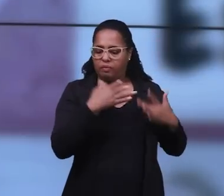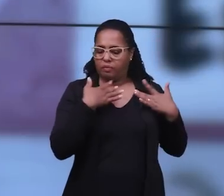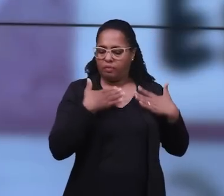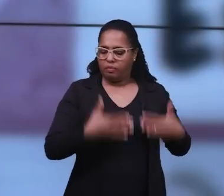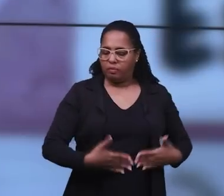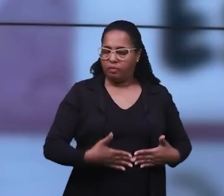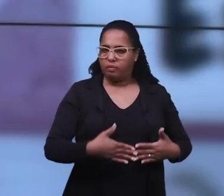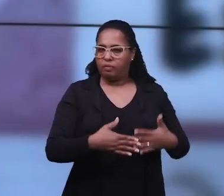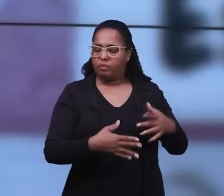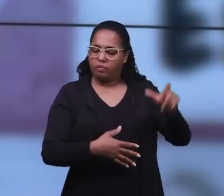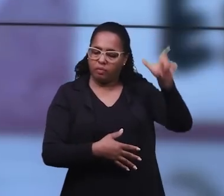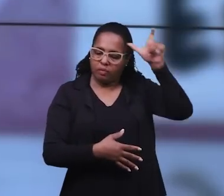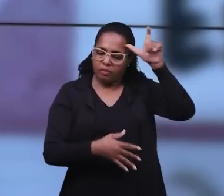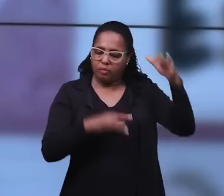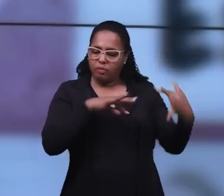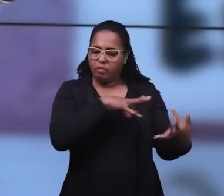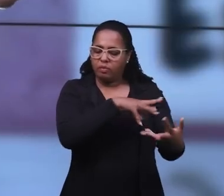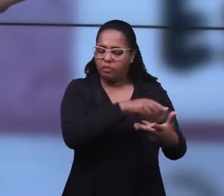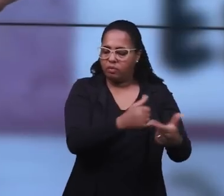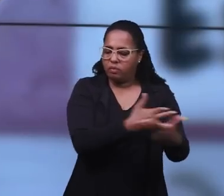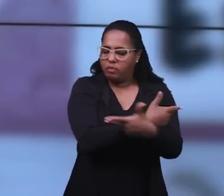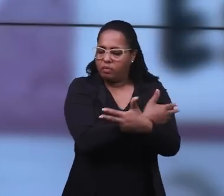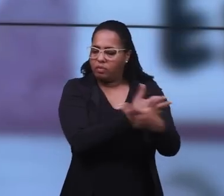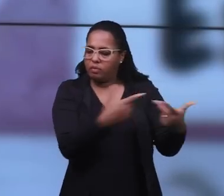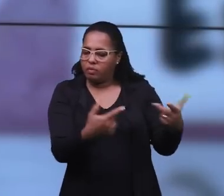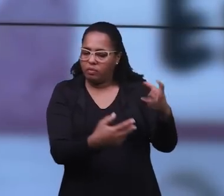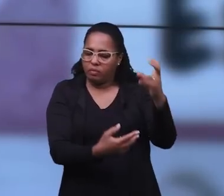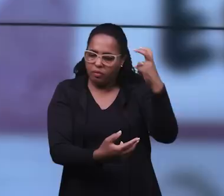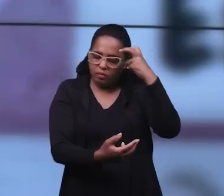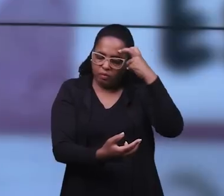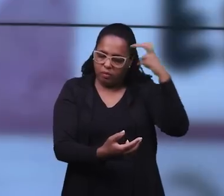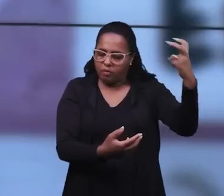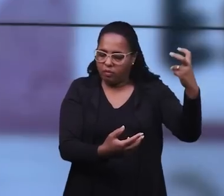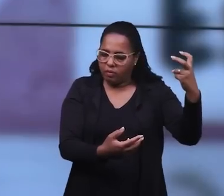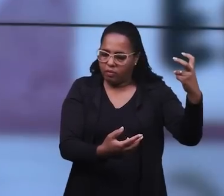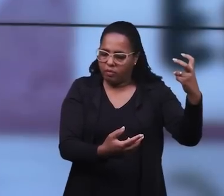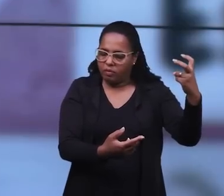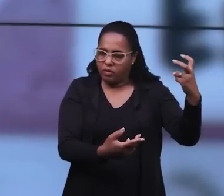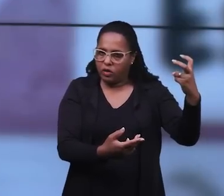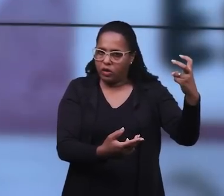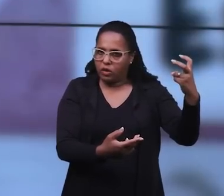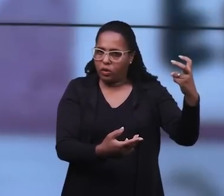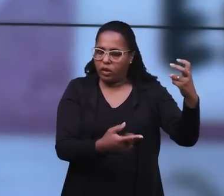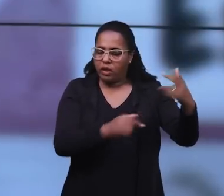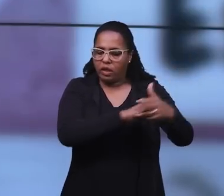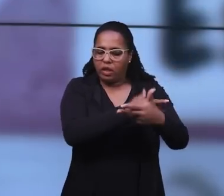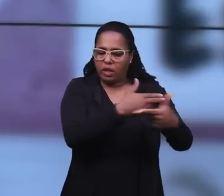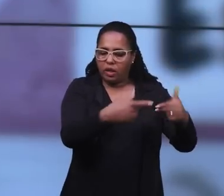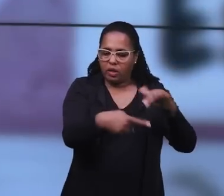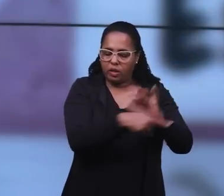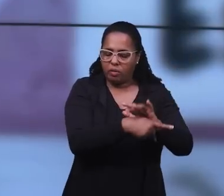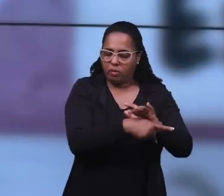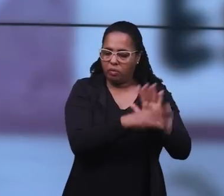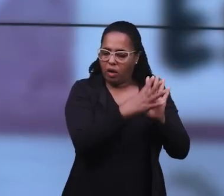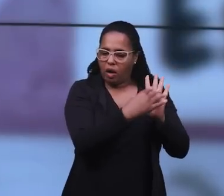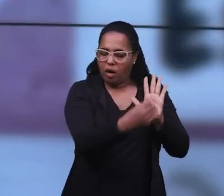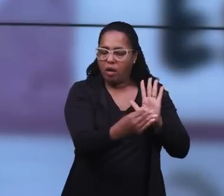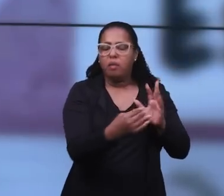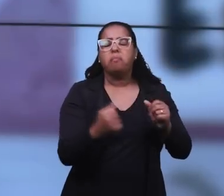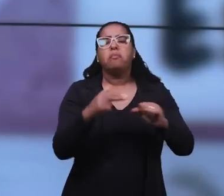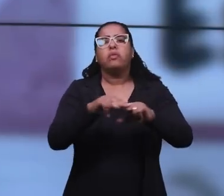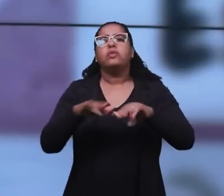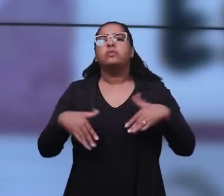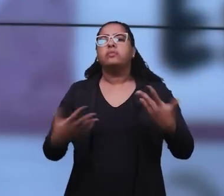o mundo, a nós mesmos, as concepções, as culturas, os modismos. E por que